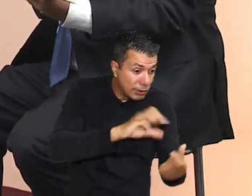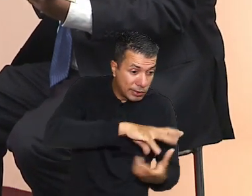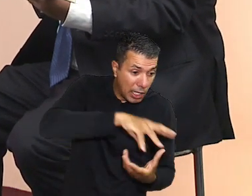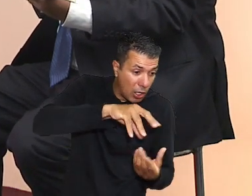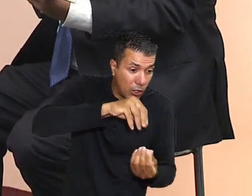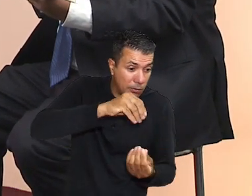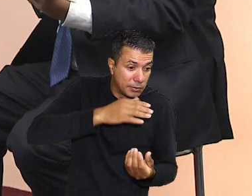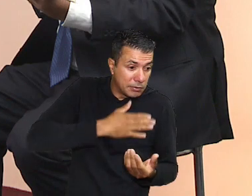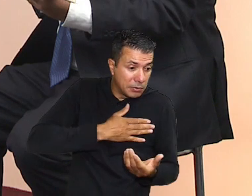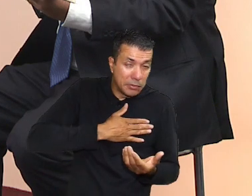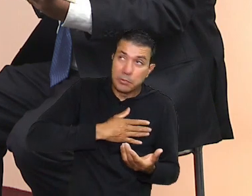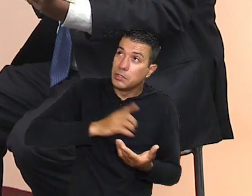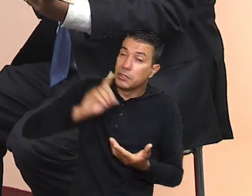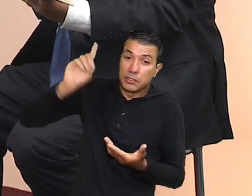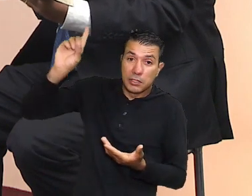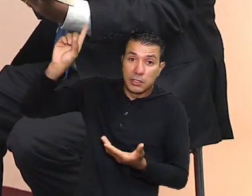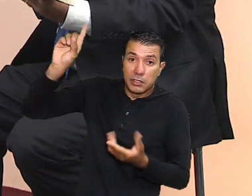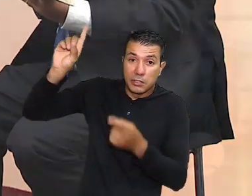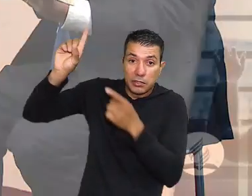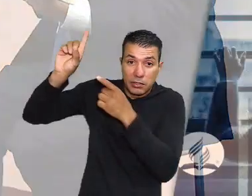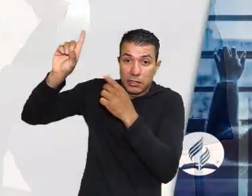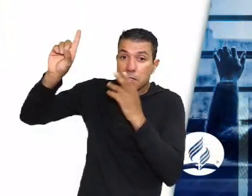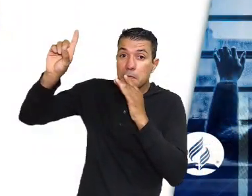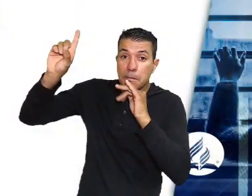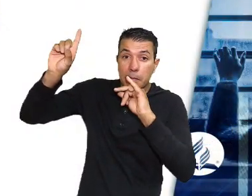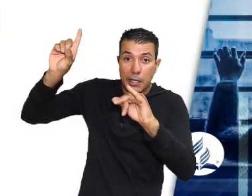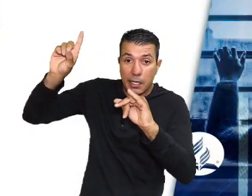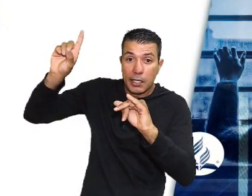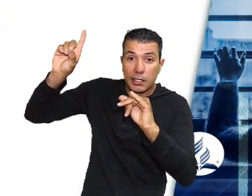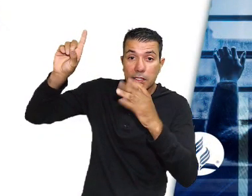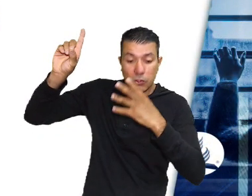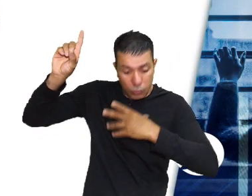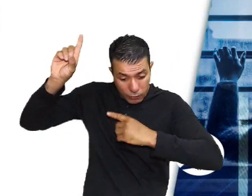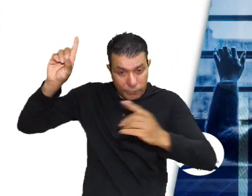são minhas, como a alma do Pai, também a